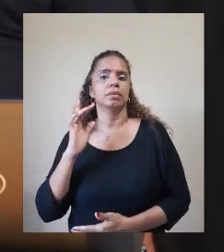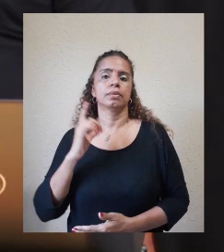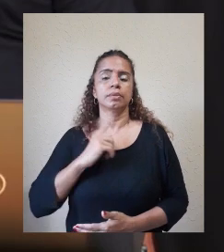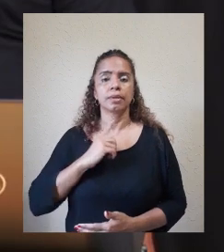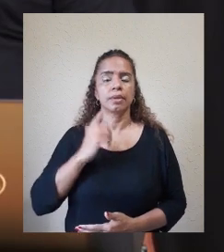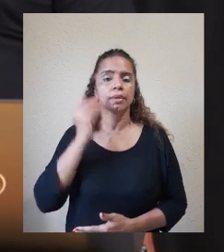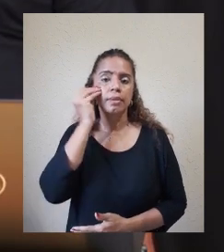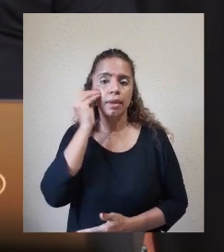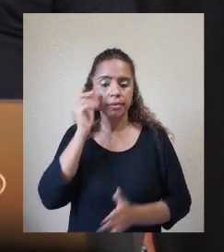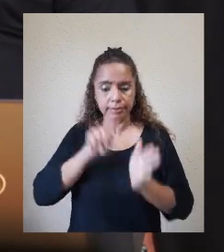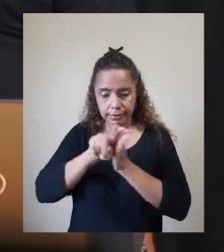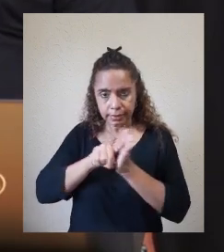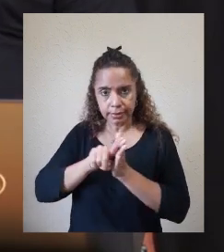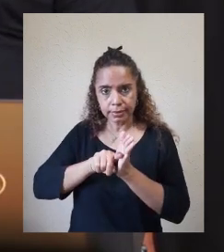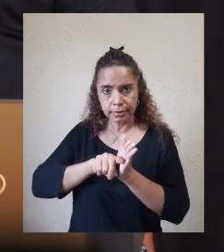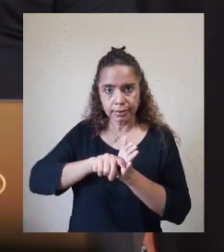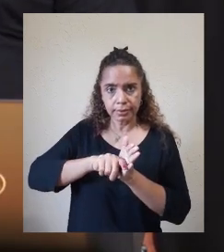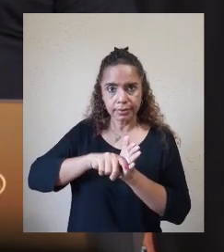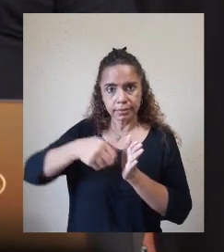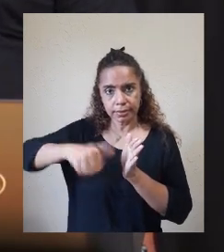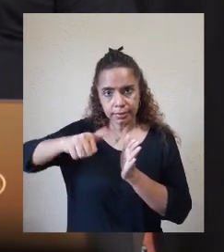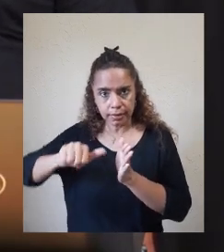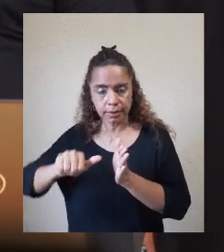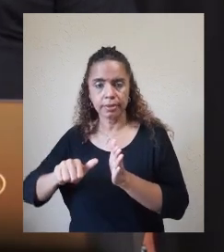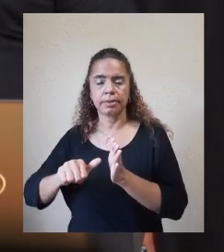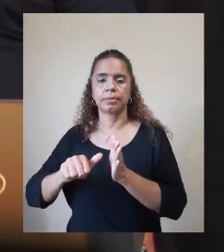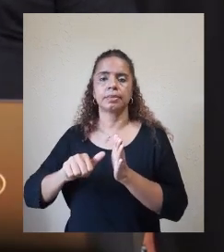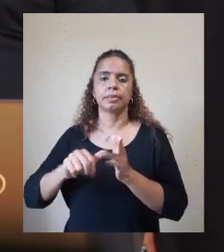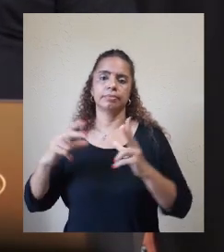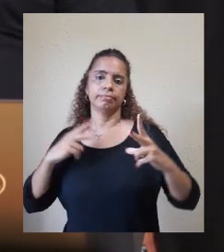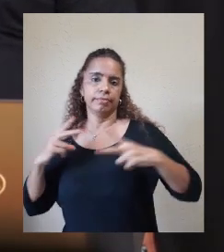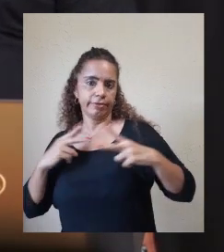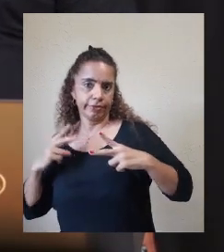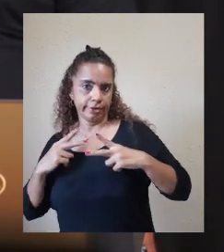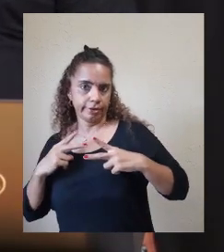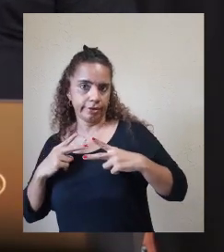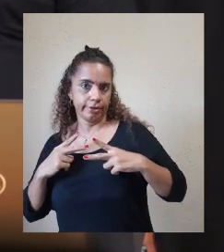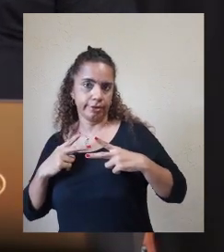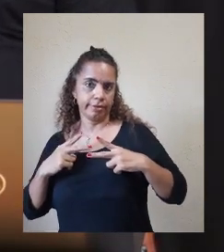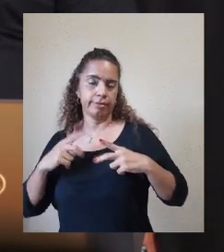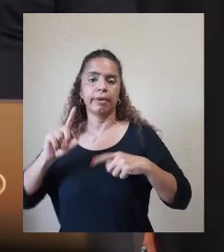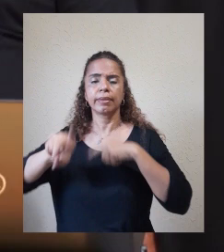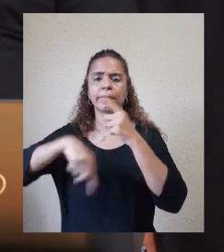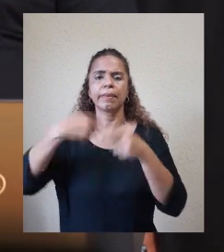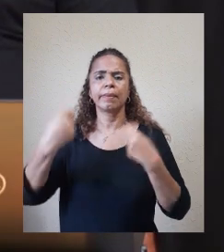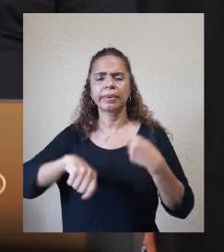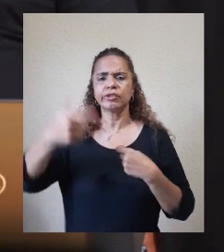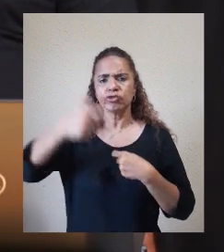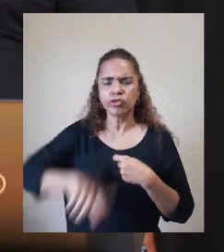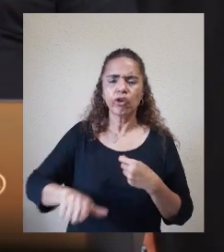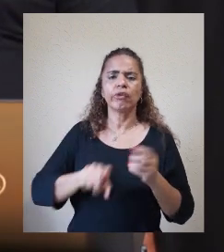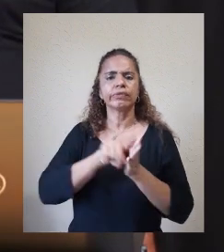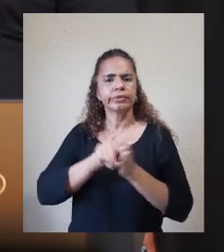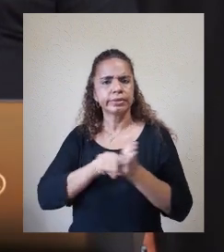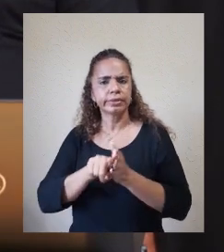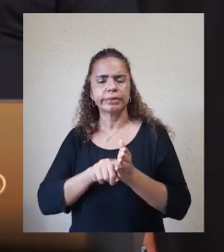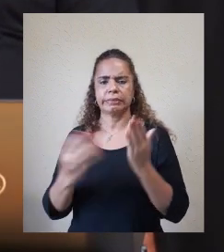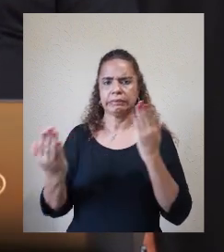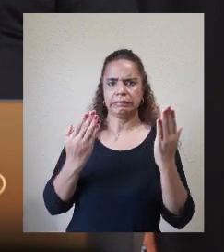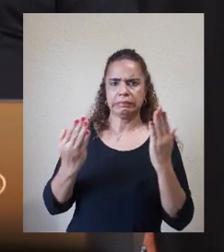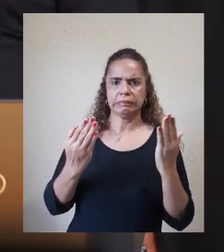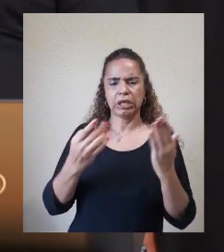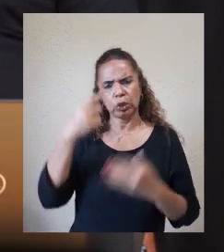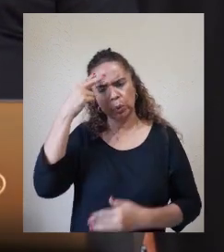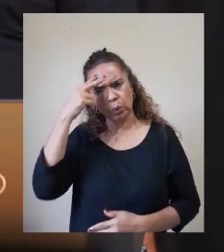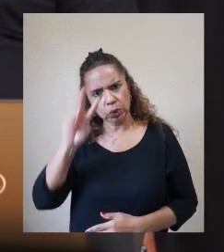testa positivo, tem que ir para a contraprova. Né? E essa contraprova demora mais um número X de dias, né? 2 a 4 dias.